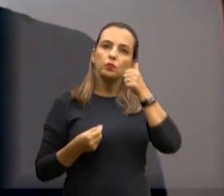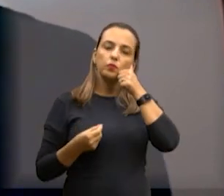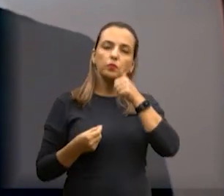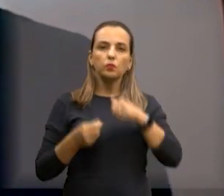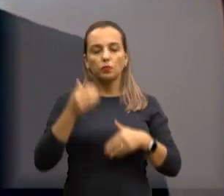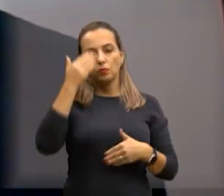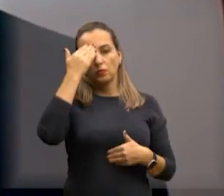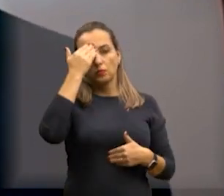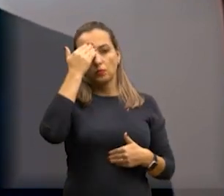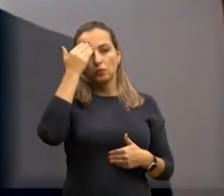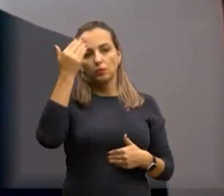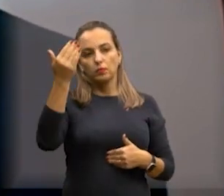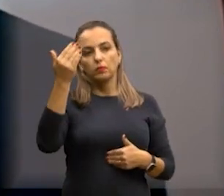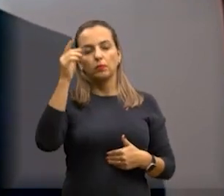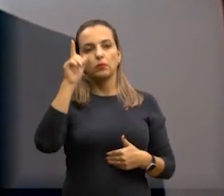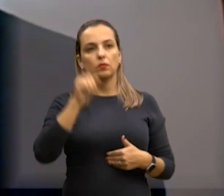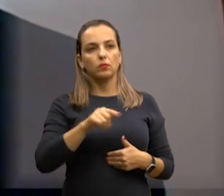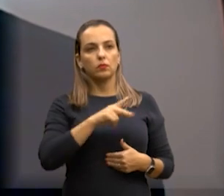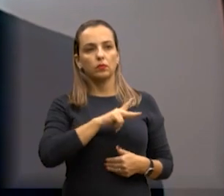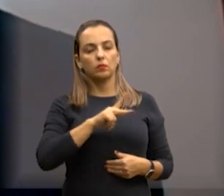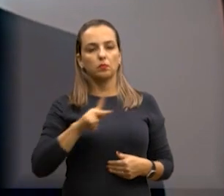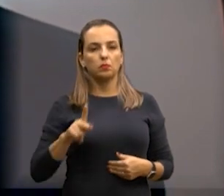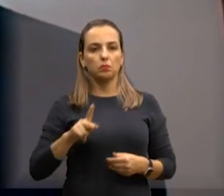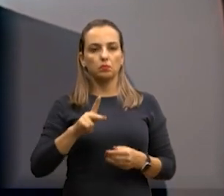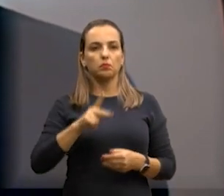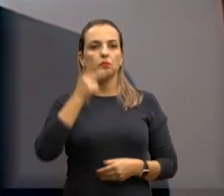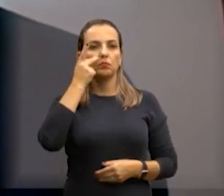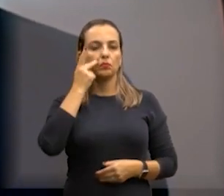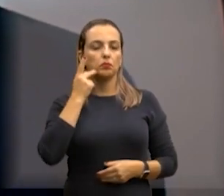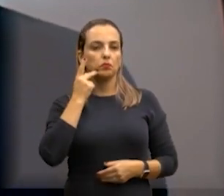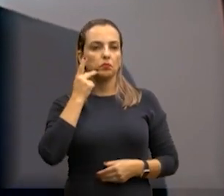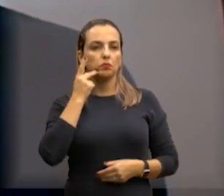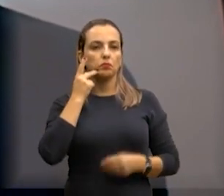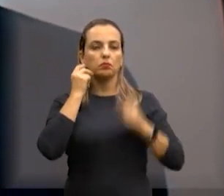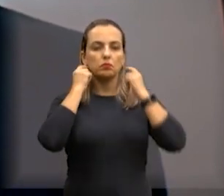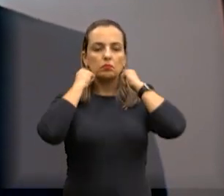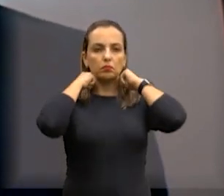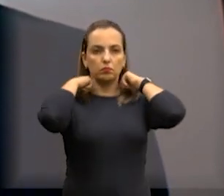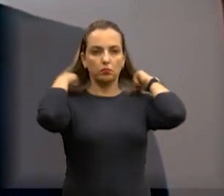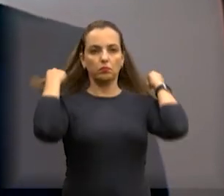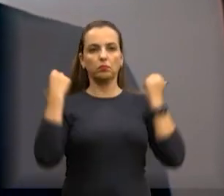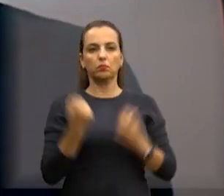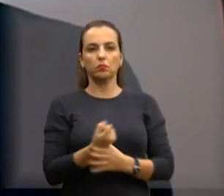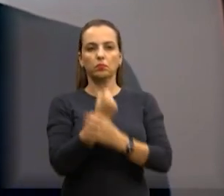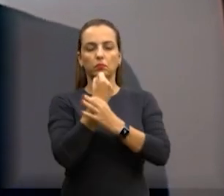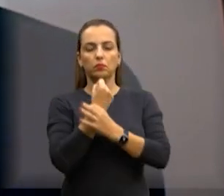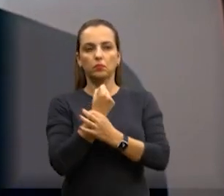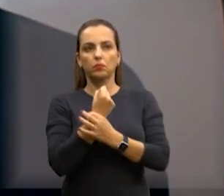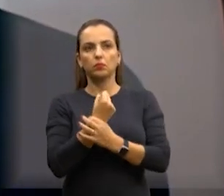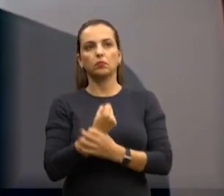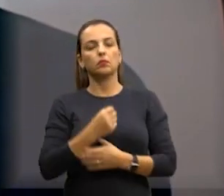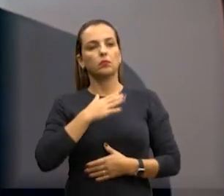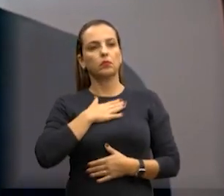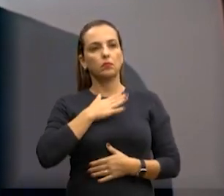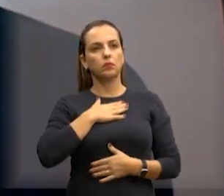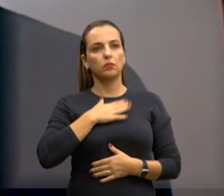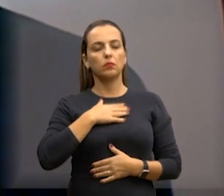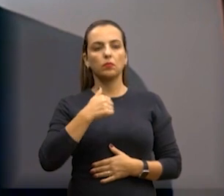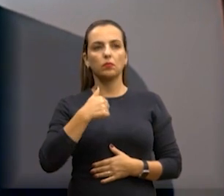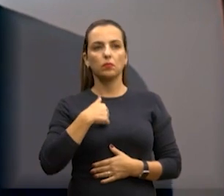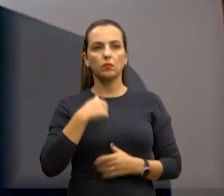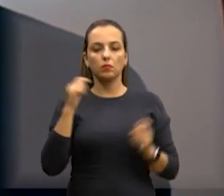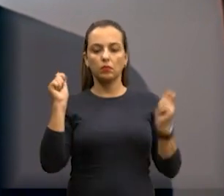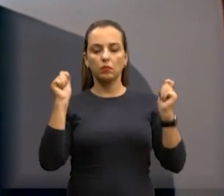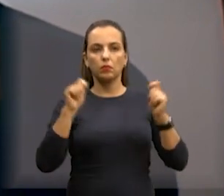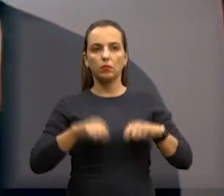meu agradecimento ao presidente Paulo Landim, primeiramente por garantir a minha segurança, de alguma forma, fazendo com que eu